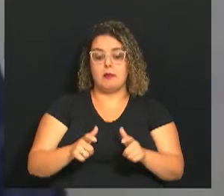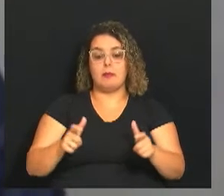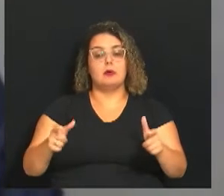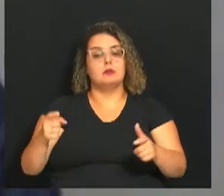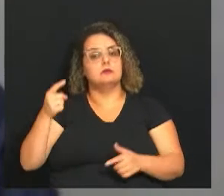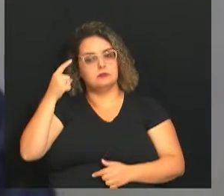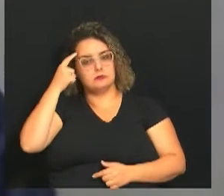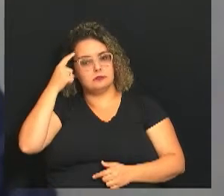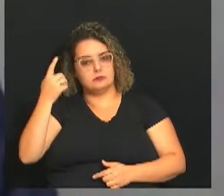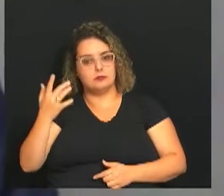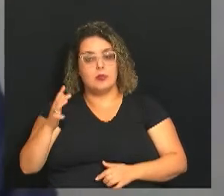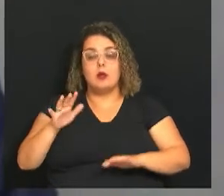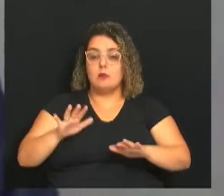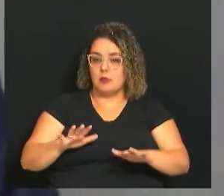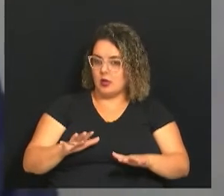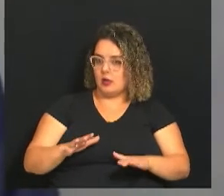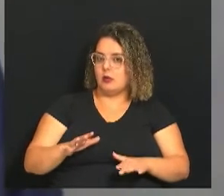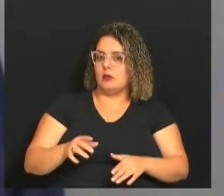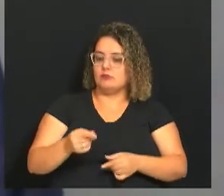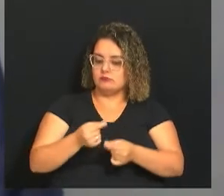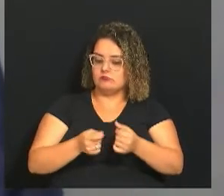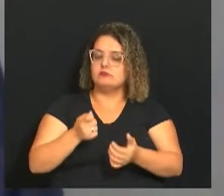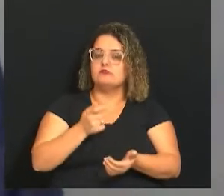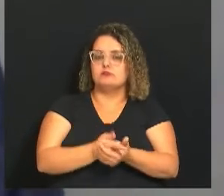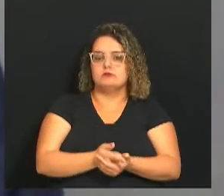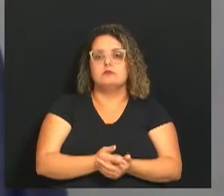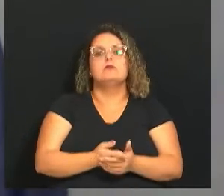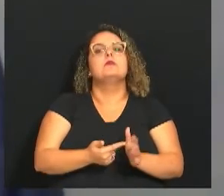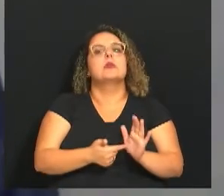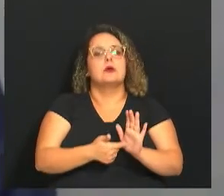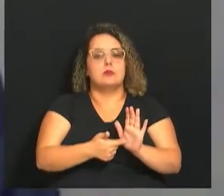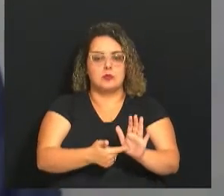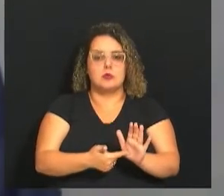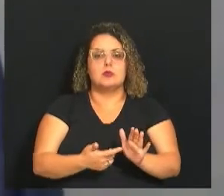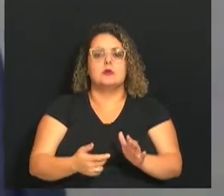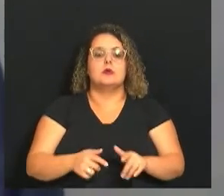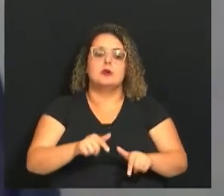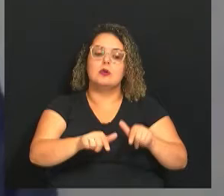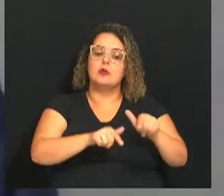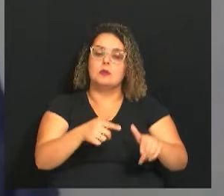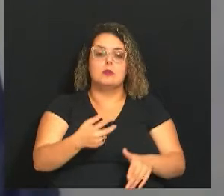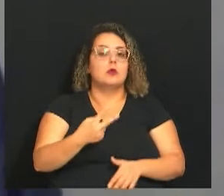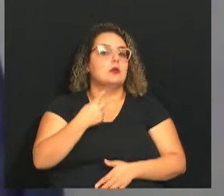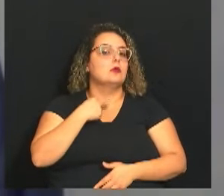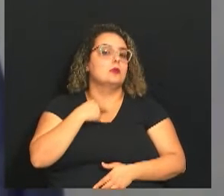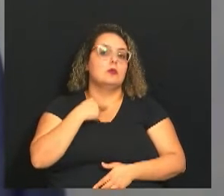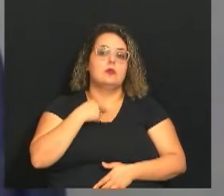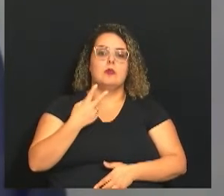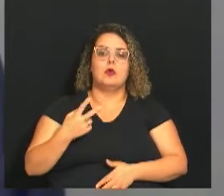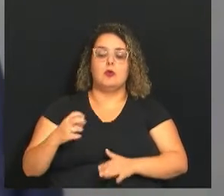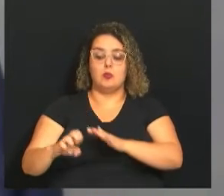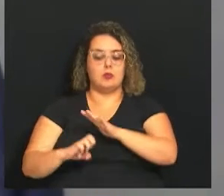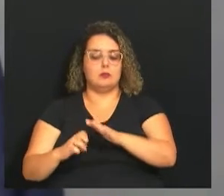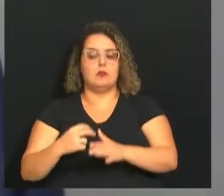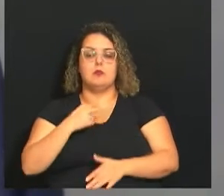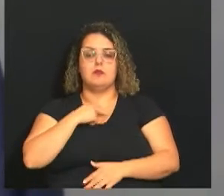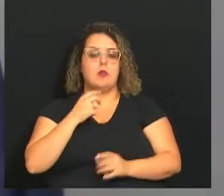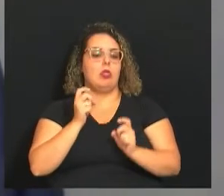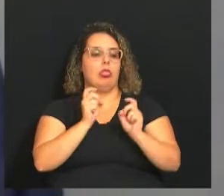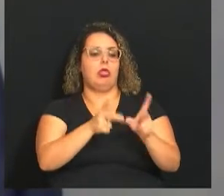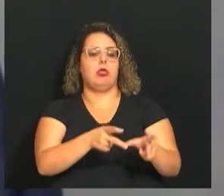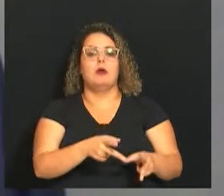receio, mas é uma indenização substancial para demonstrar que o empregador não pode simplesmente abandonar o empregado quando ele tem alguma